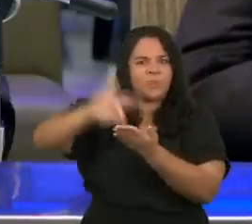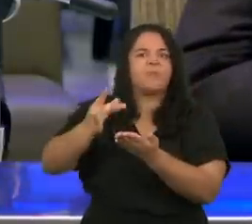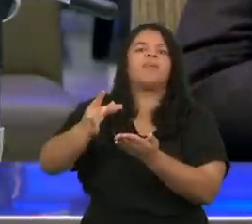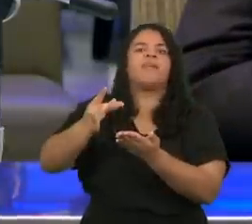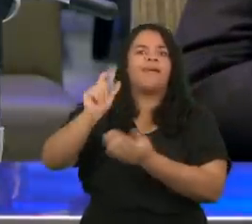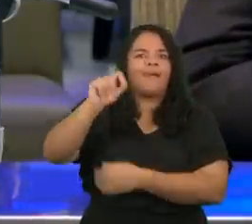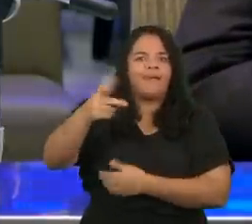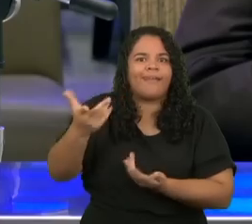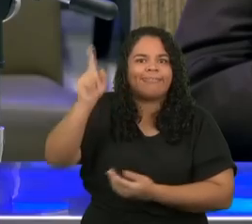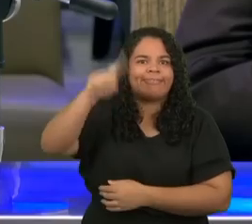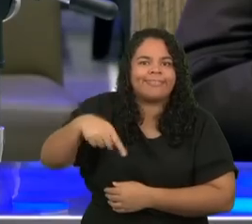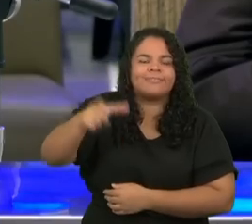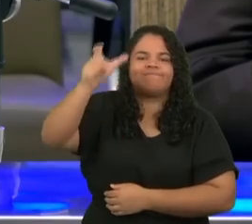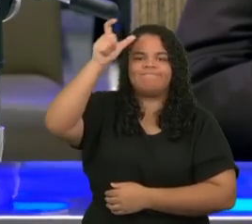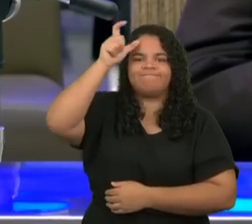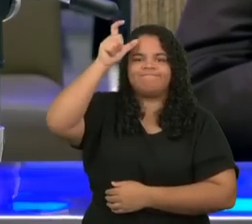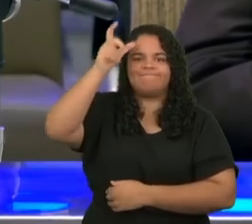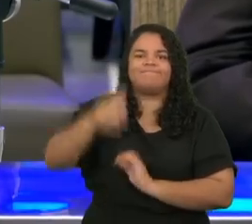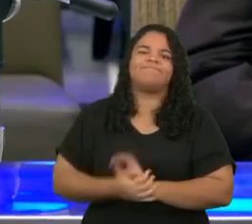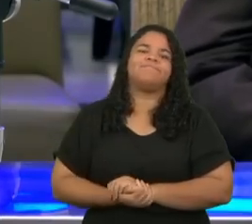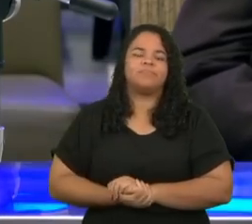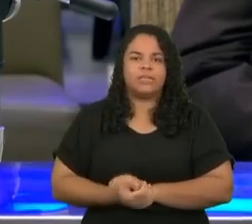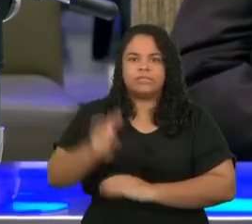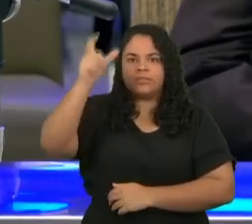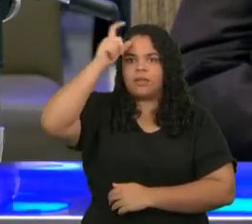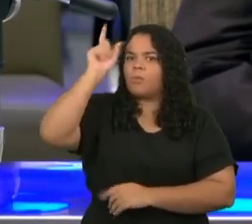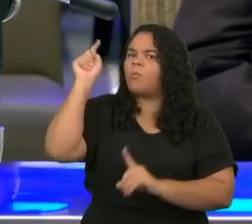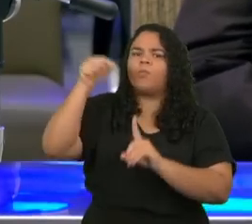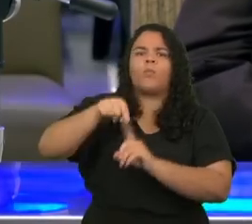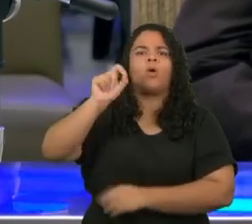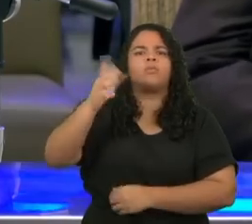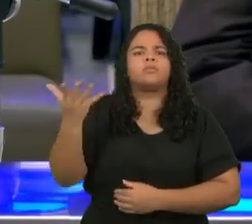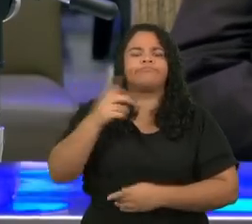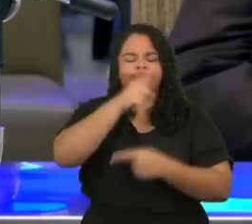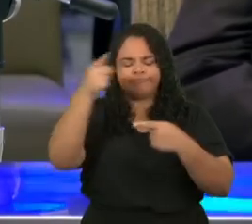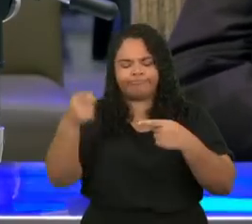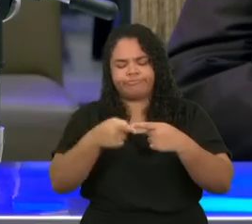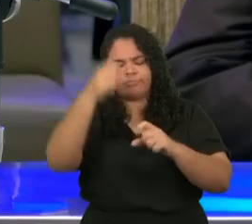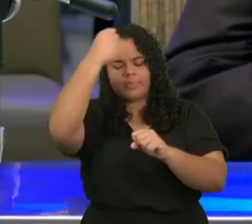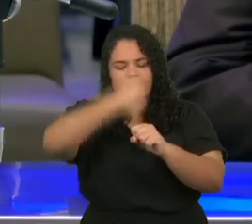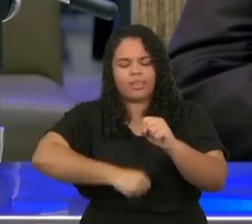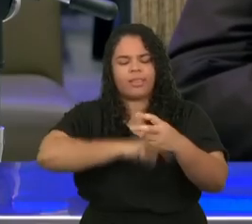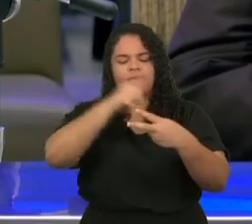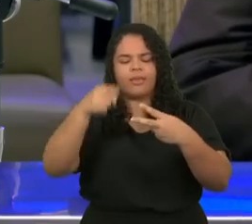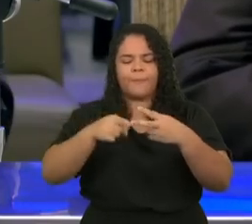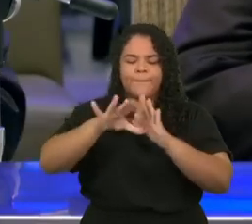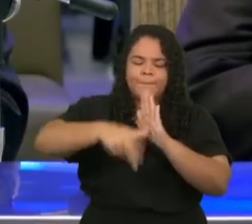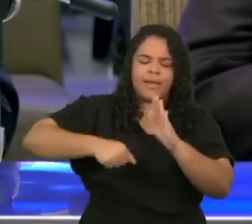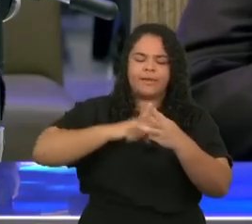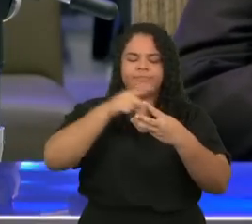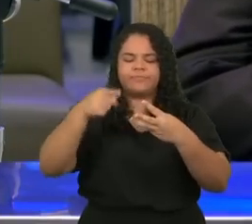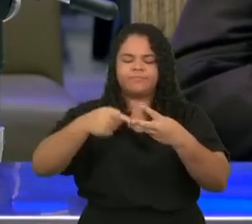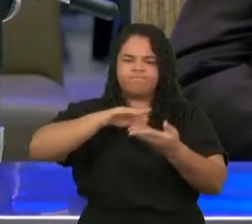e 10 que veio vem somente matar roubar e destruir